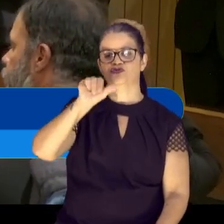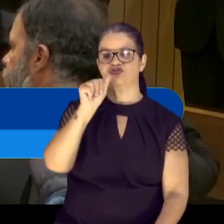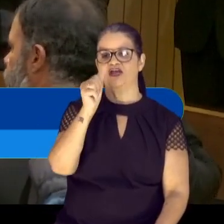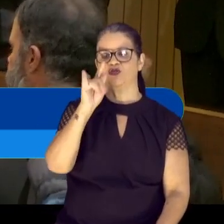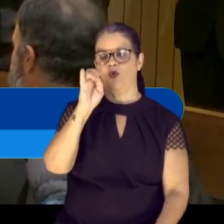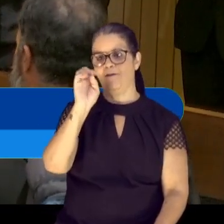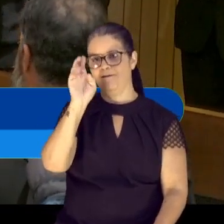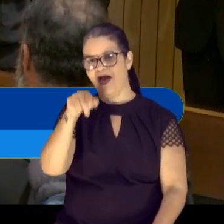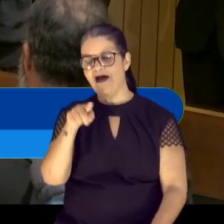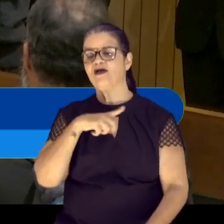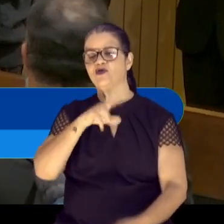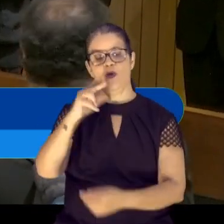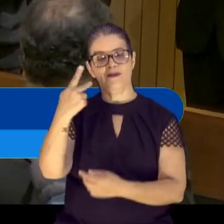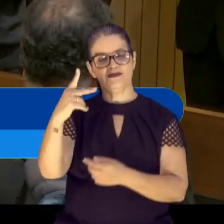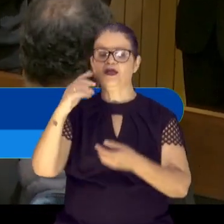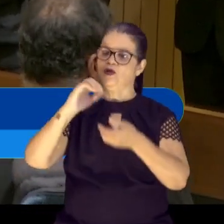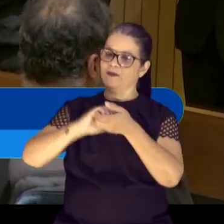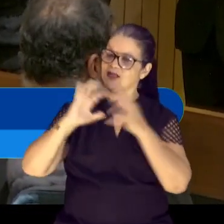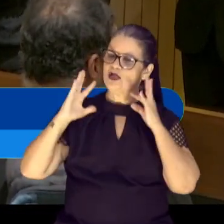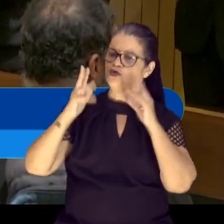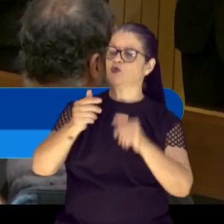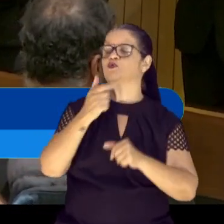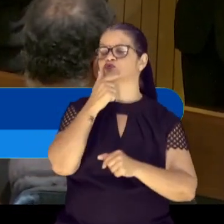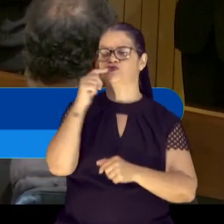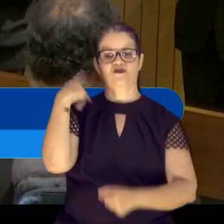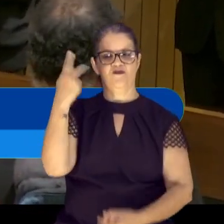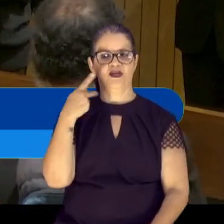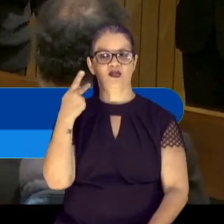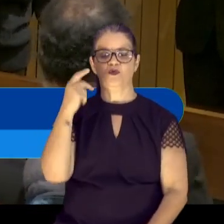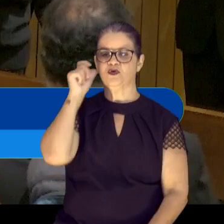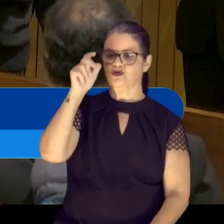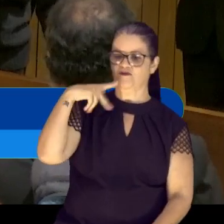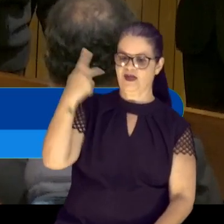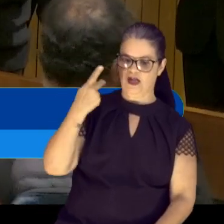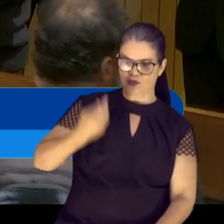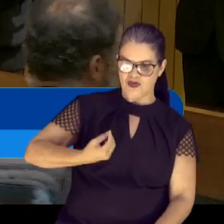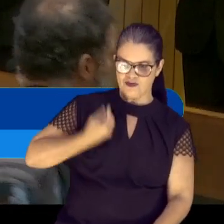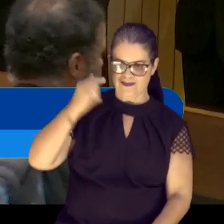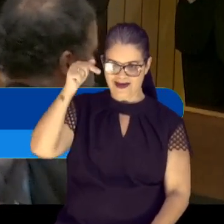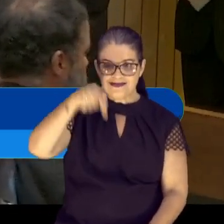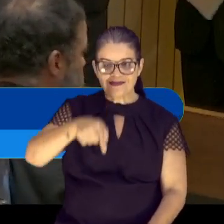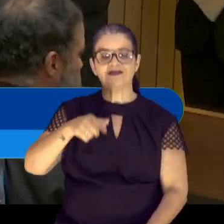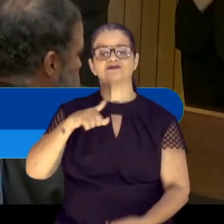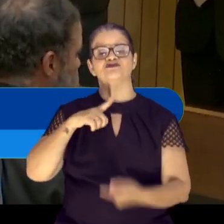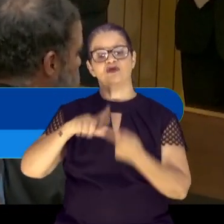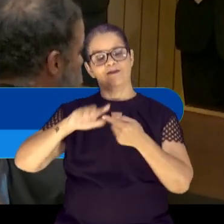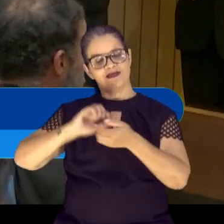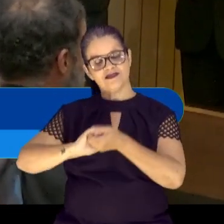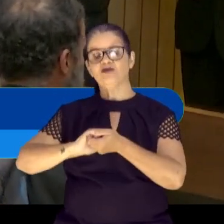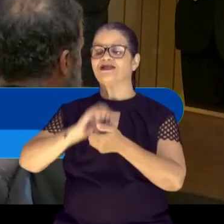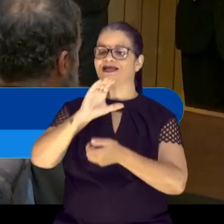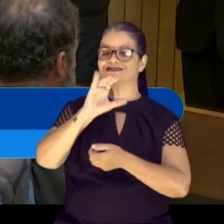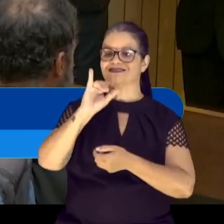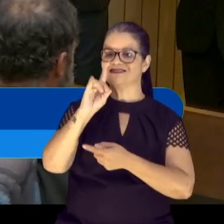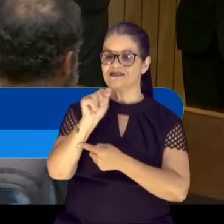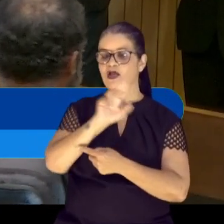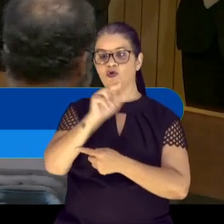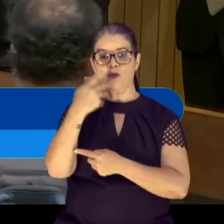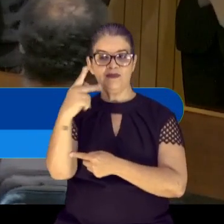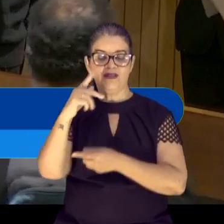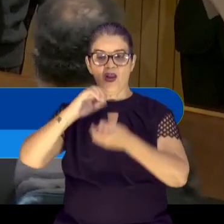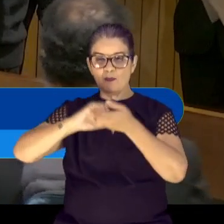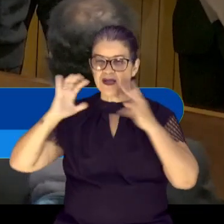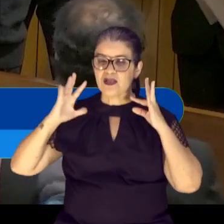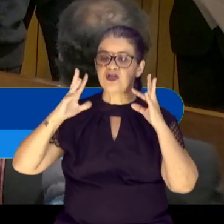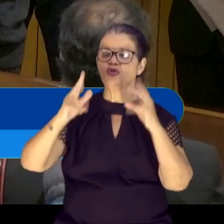cumprimentar todos os vereadores e vereadoras aqui presentes. Saudar também a vereadora Cida. Em nome dela, cumprimentar todos